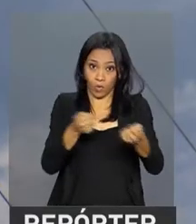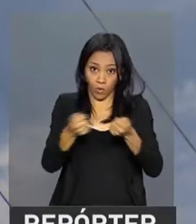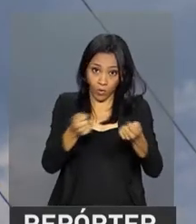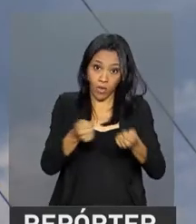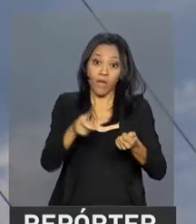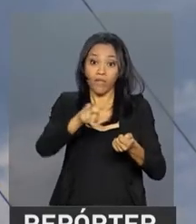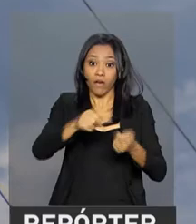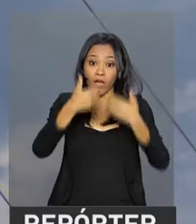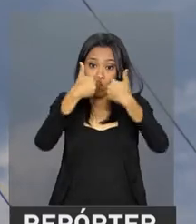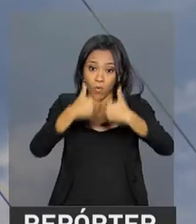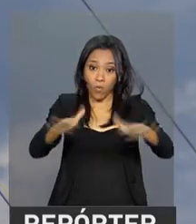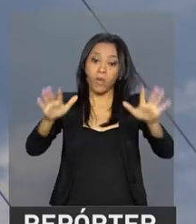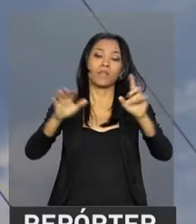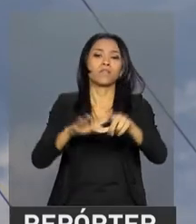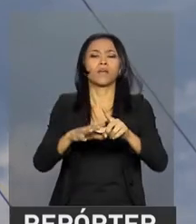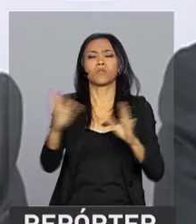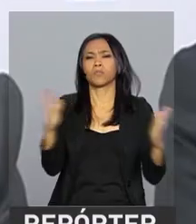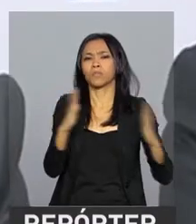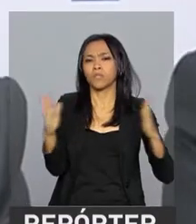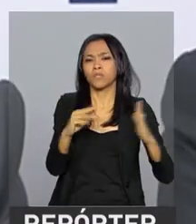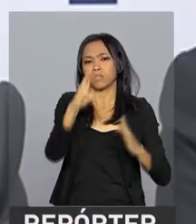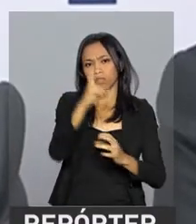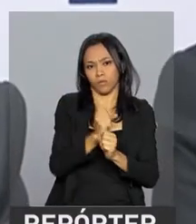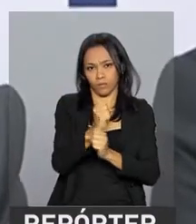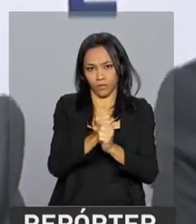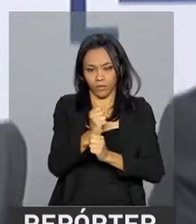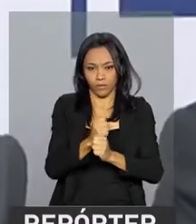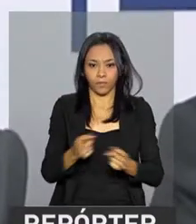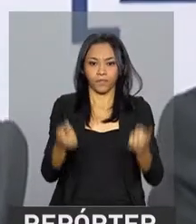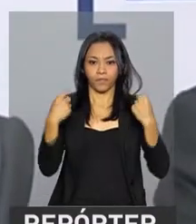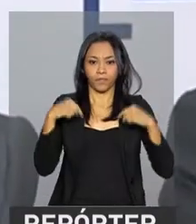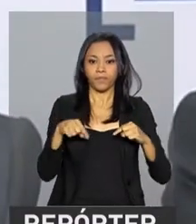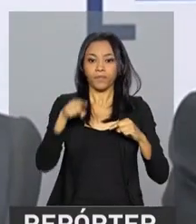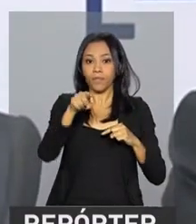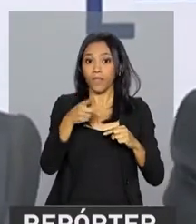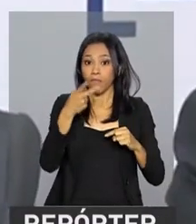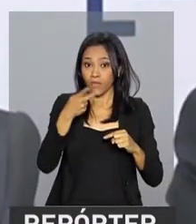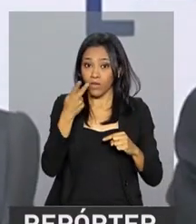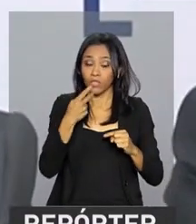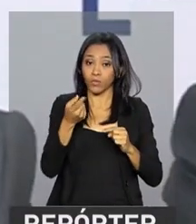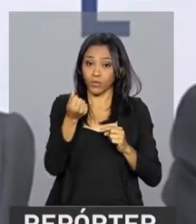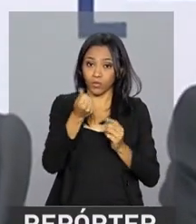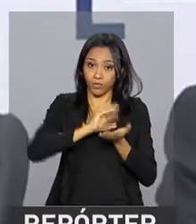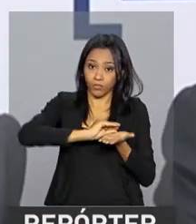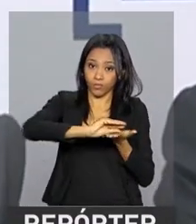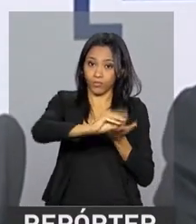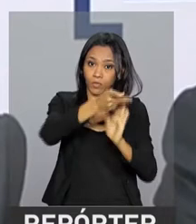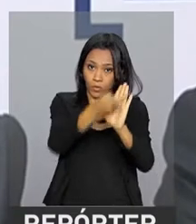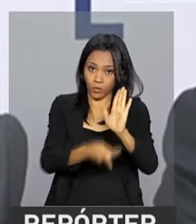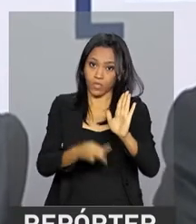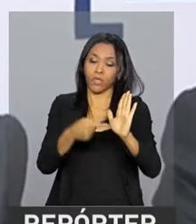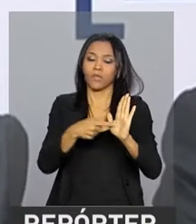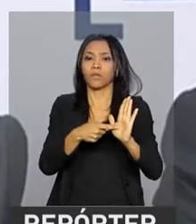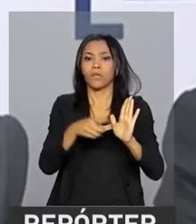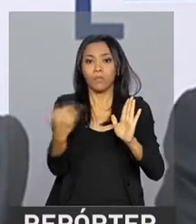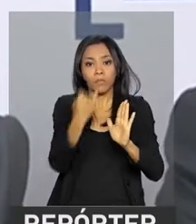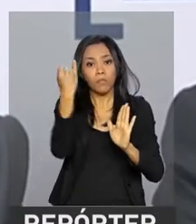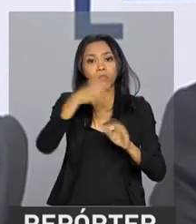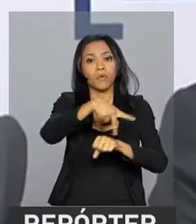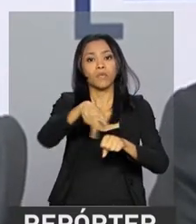a funcionar em até 5 anos. O investimento desses projetos são de extrema relevância para o país. Primeiro porque ele